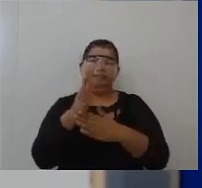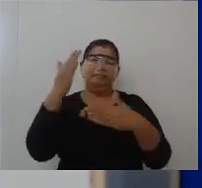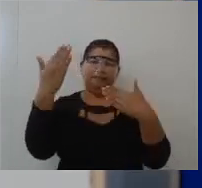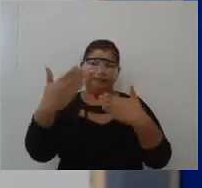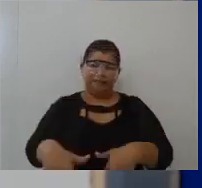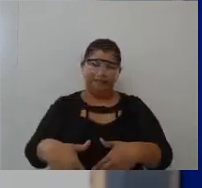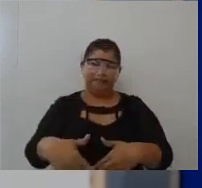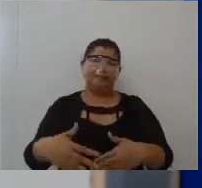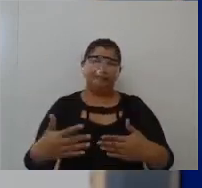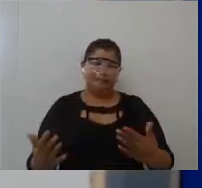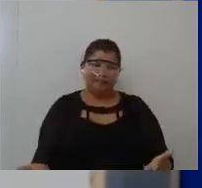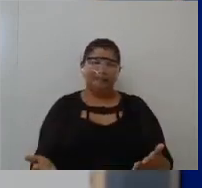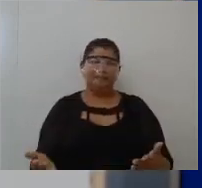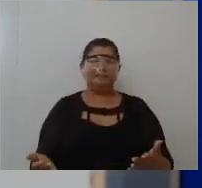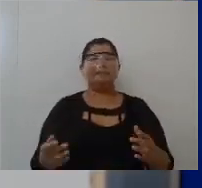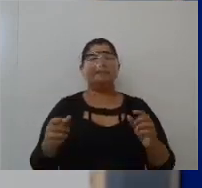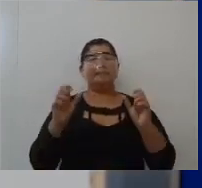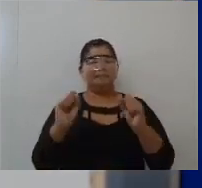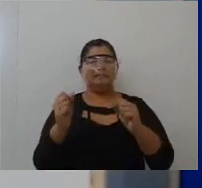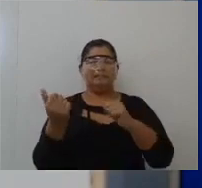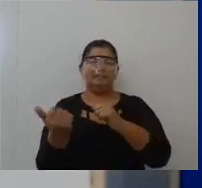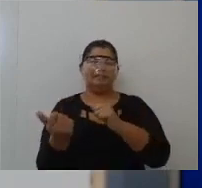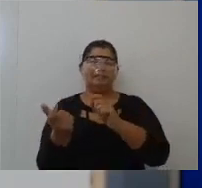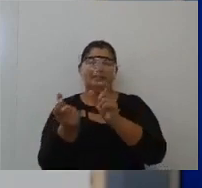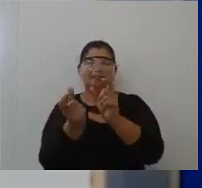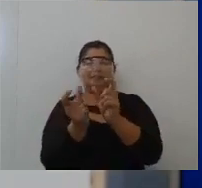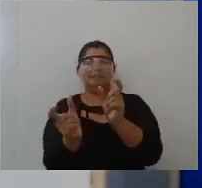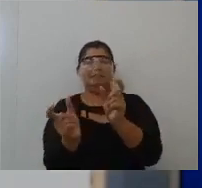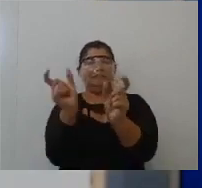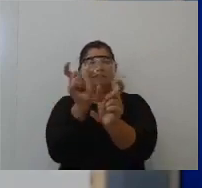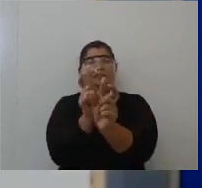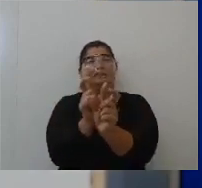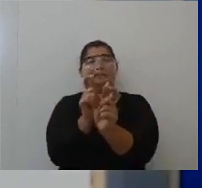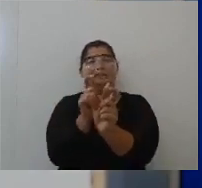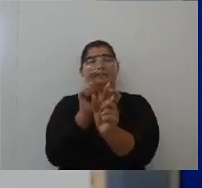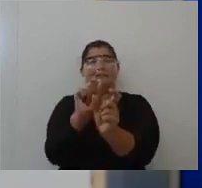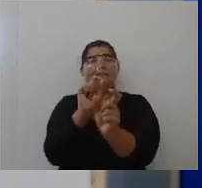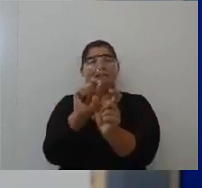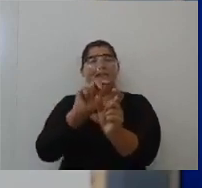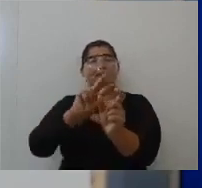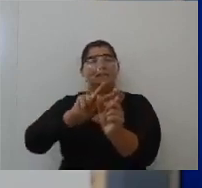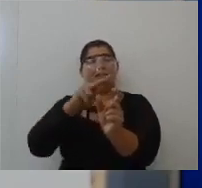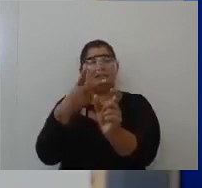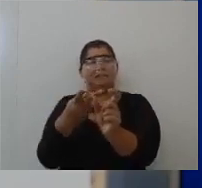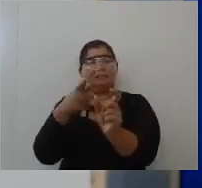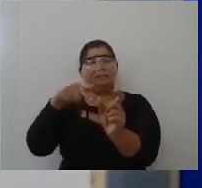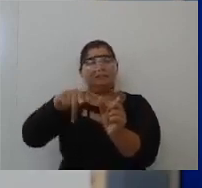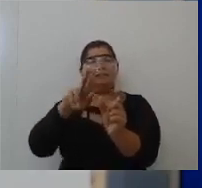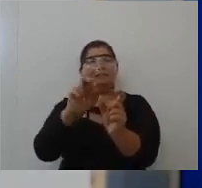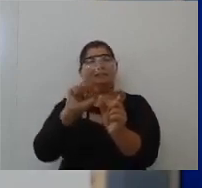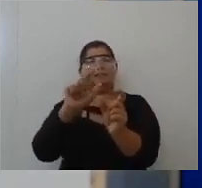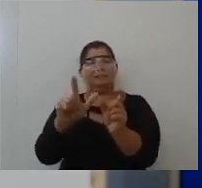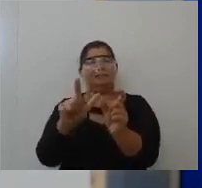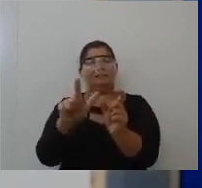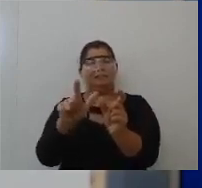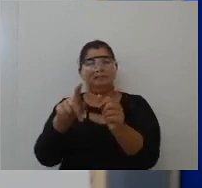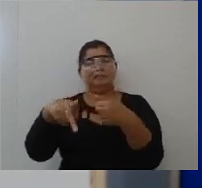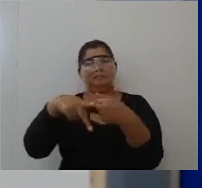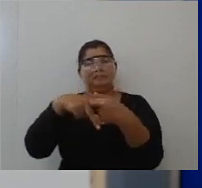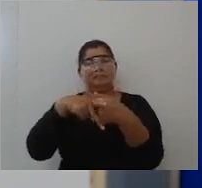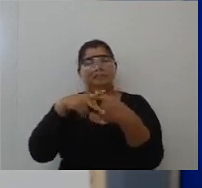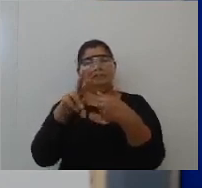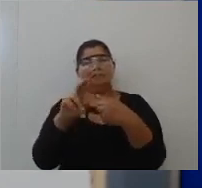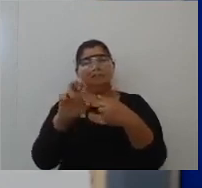aprovado. Percebe? Eu posso muito bem substituir esse que por um pronome relativo. O qual, a qual,